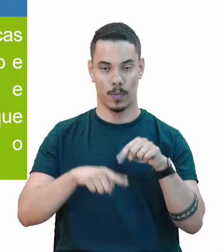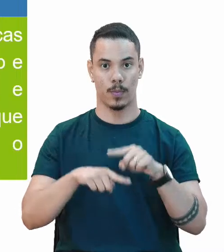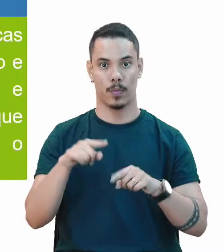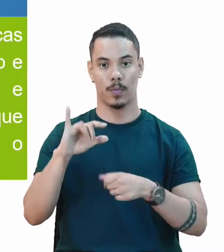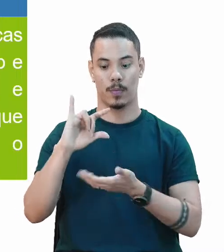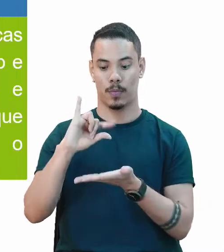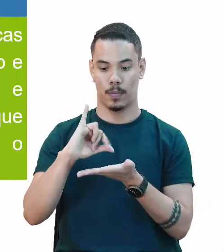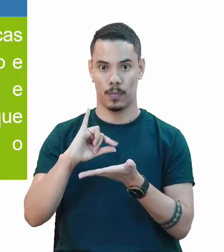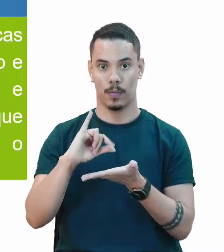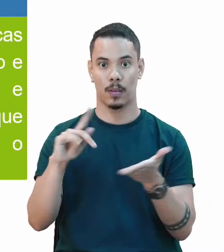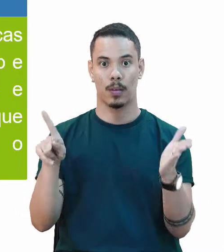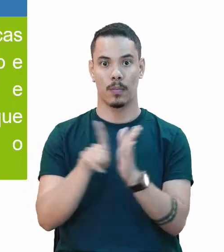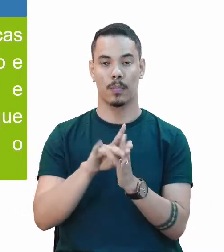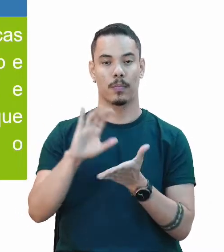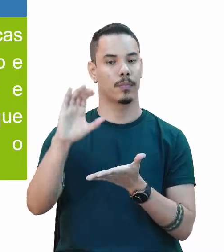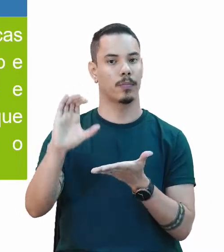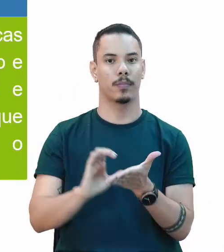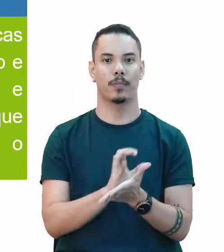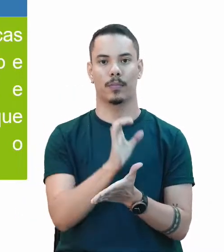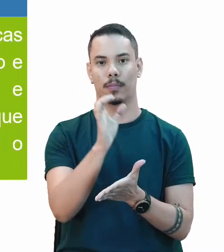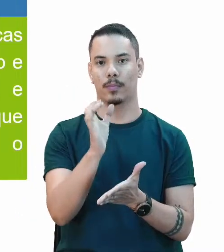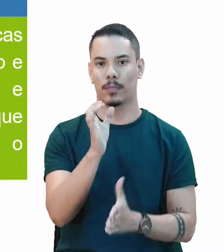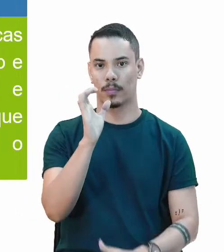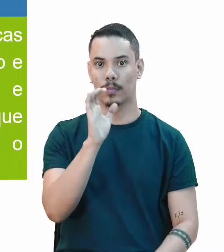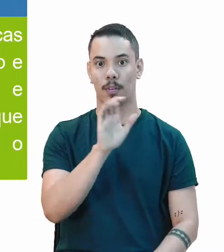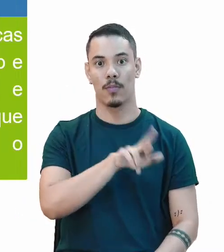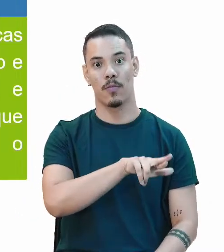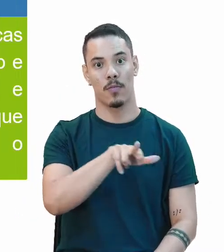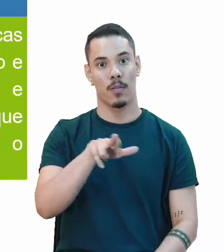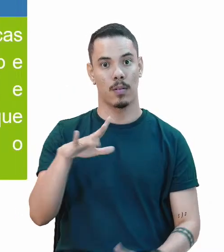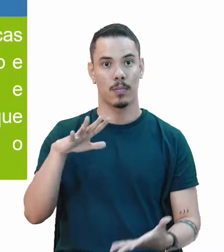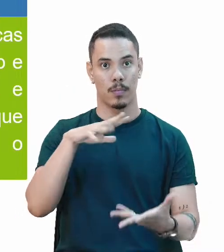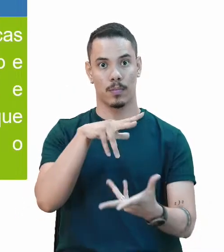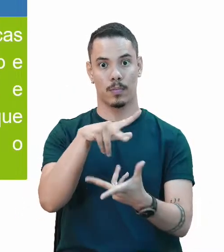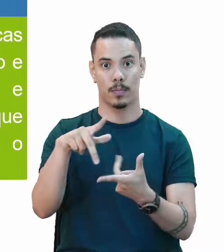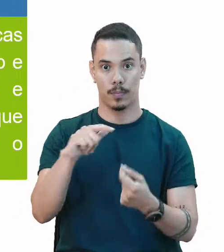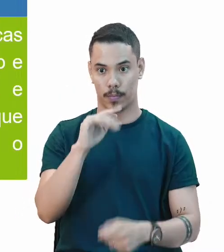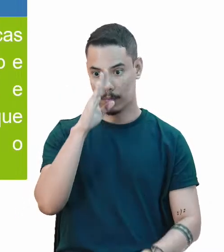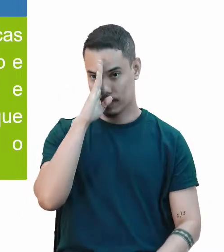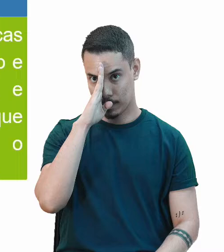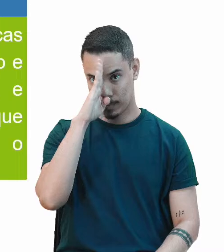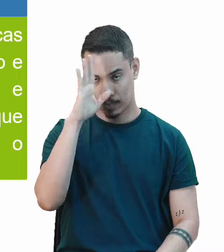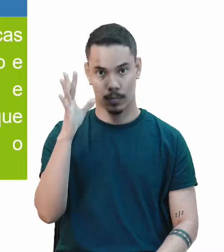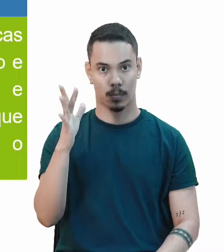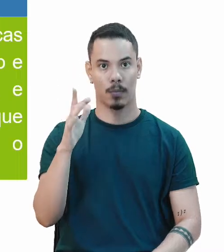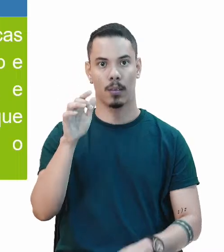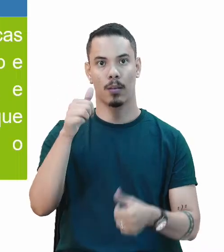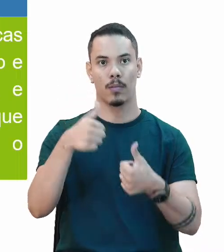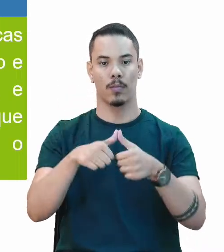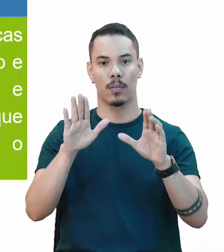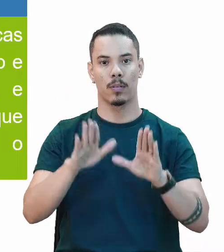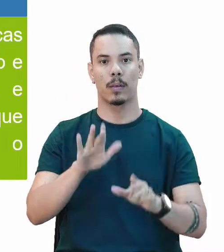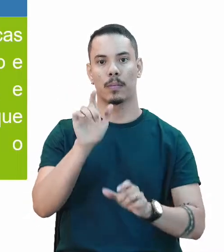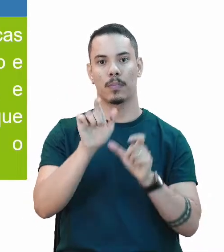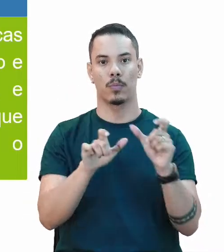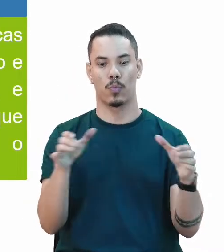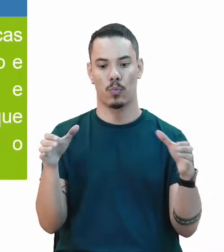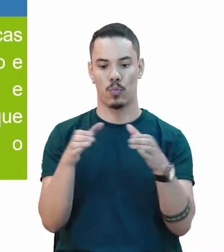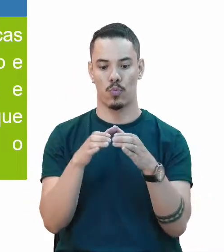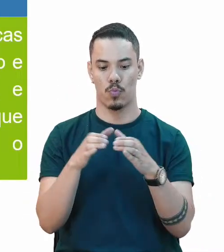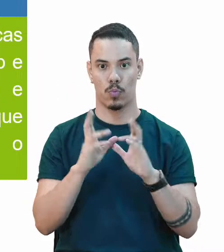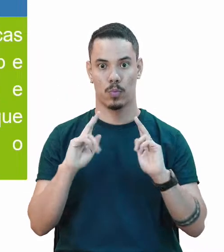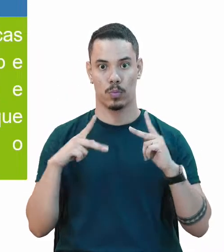nos diversos continentes, com destaque para a mobilidade e a fixação de pessoas, grupos humanos e povos,